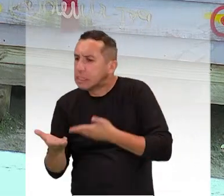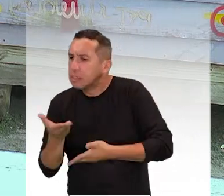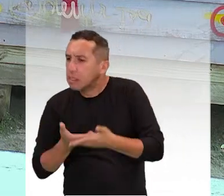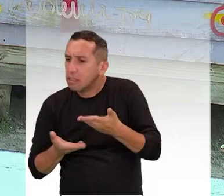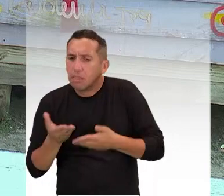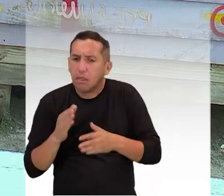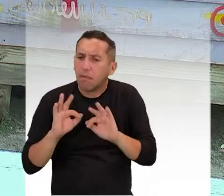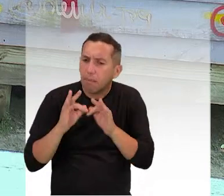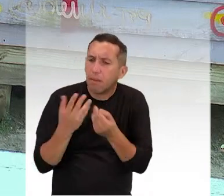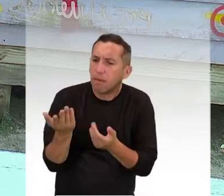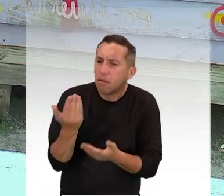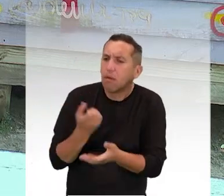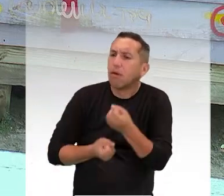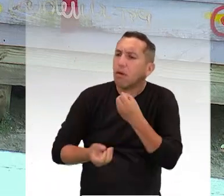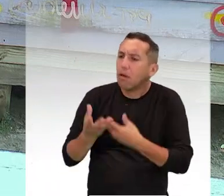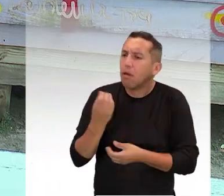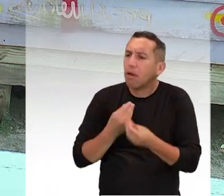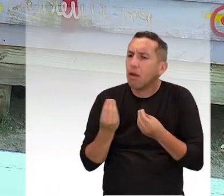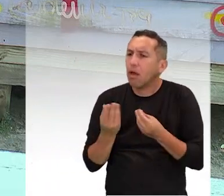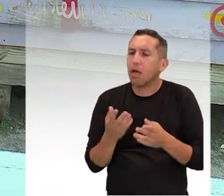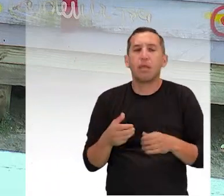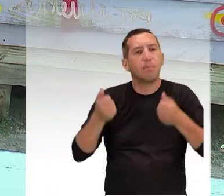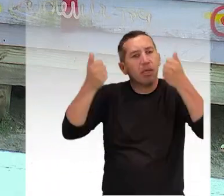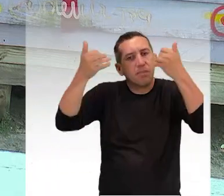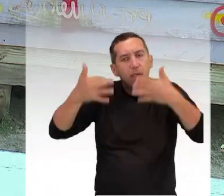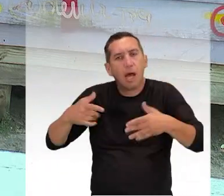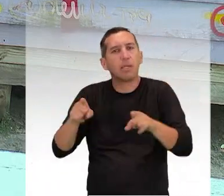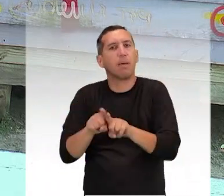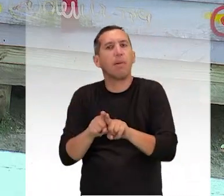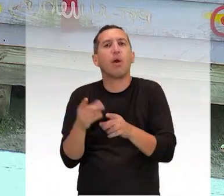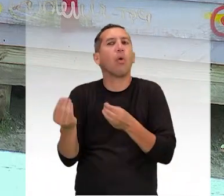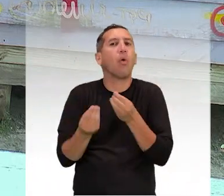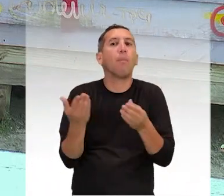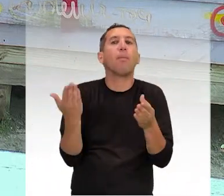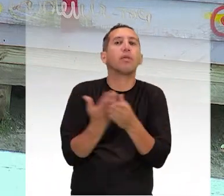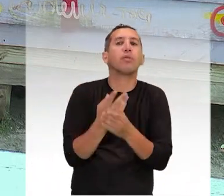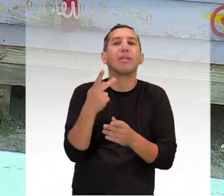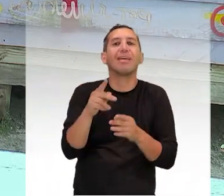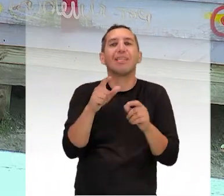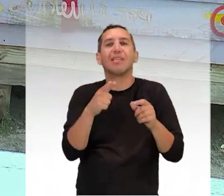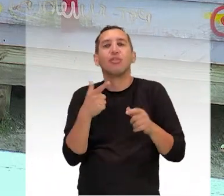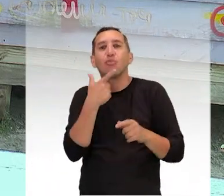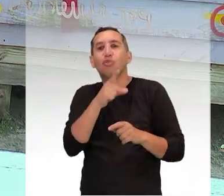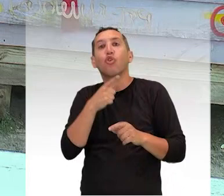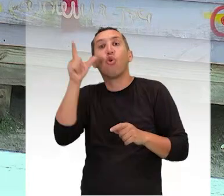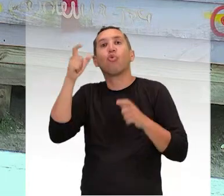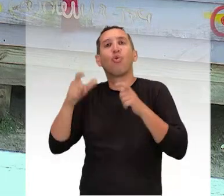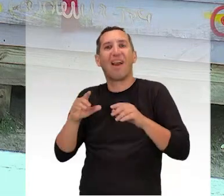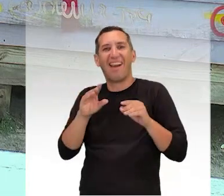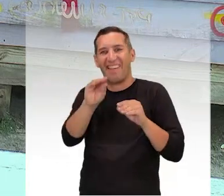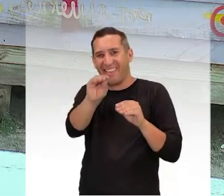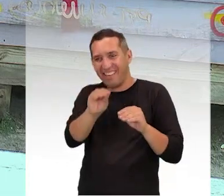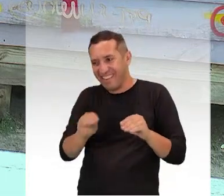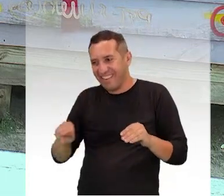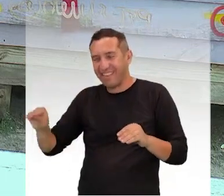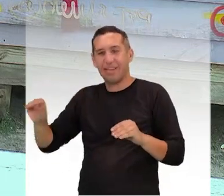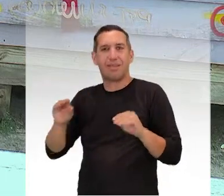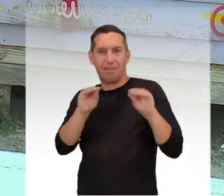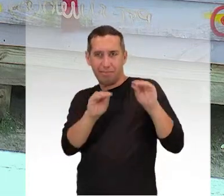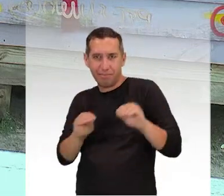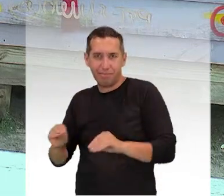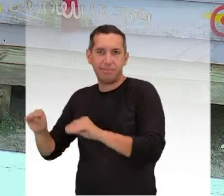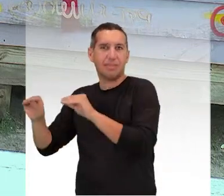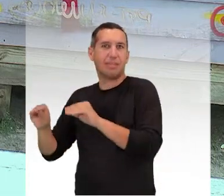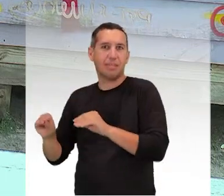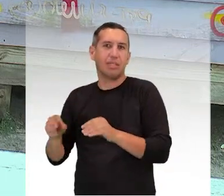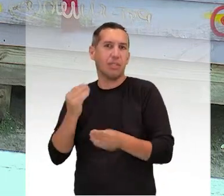as famílias, para contar um pouco da fase que estava o processo, para saber as expectativas e os interesses dessas famílias, para que a gente